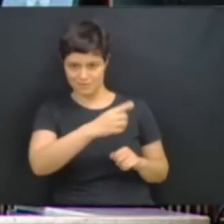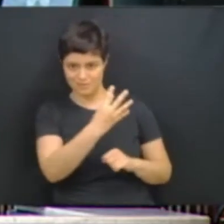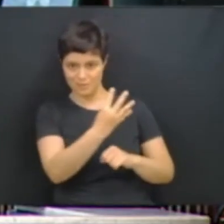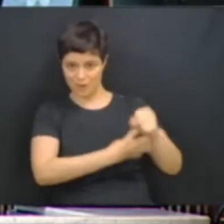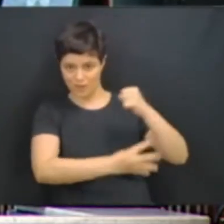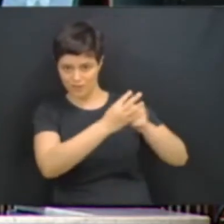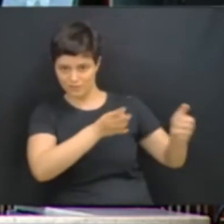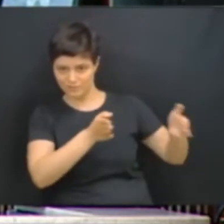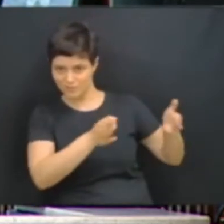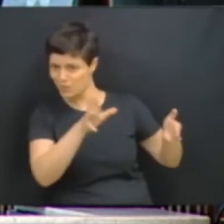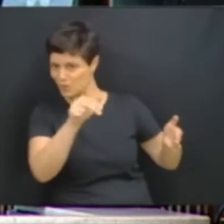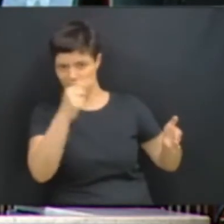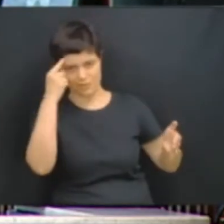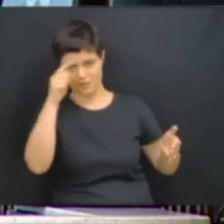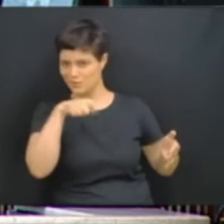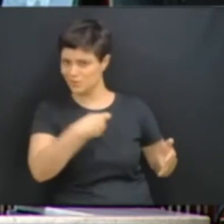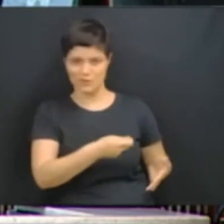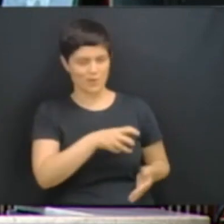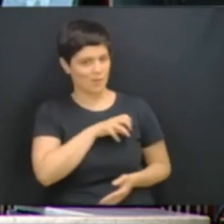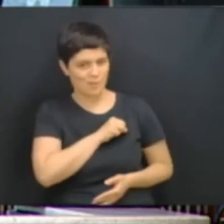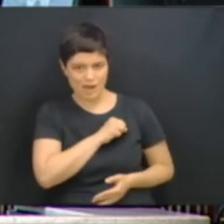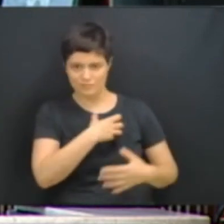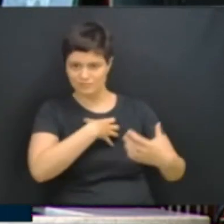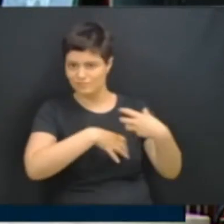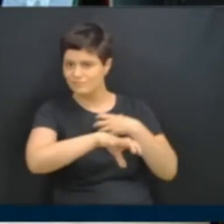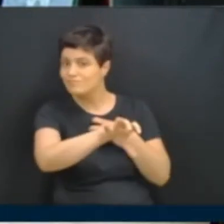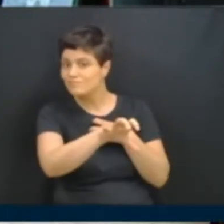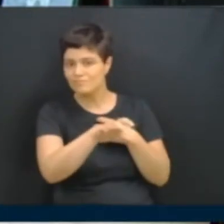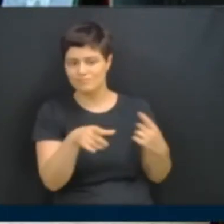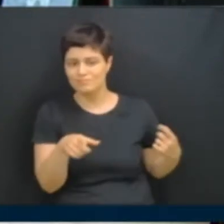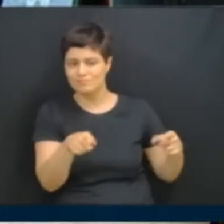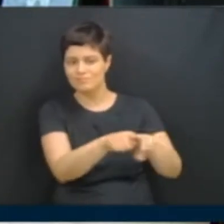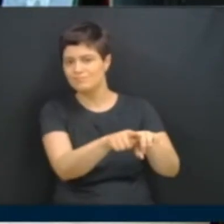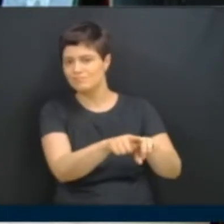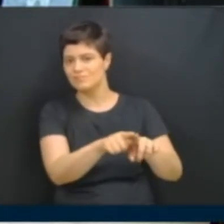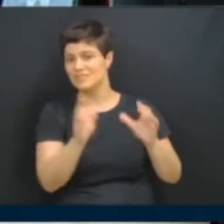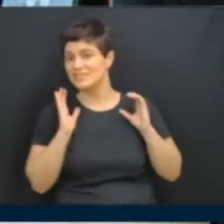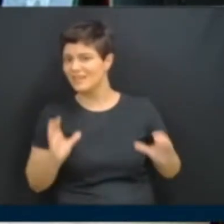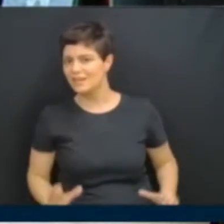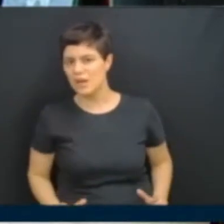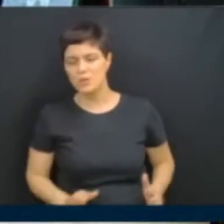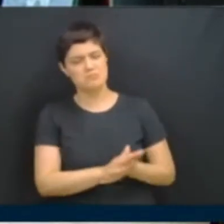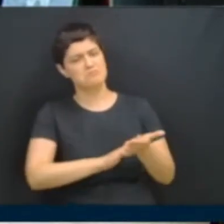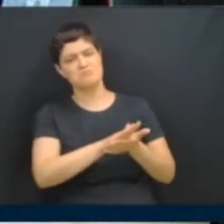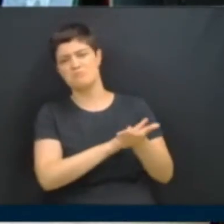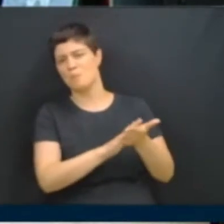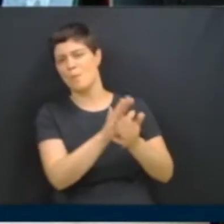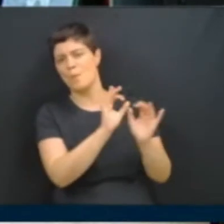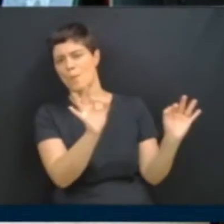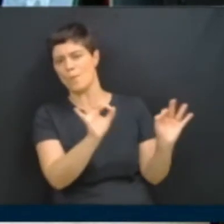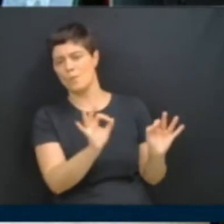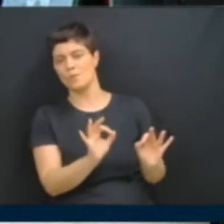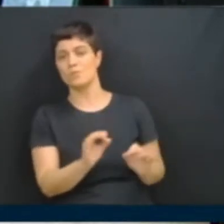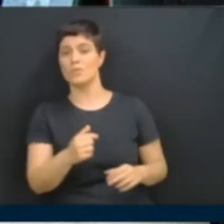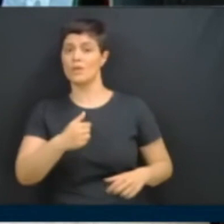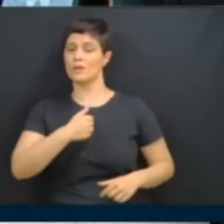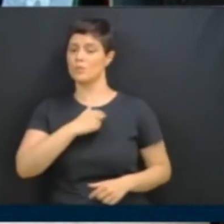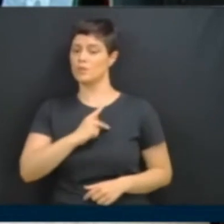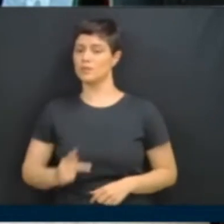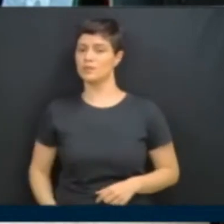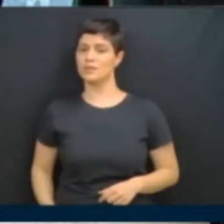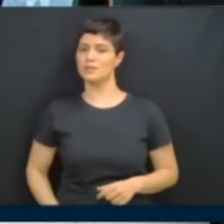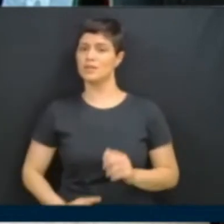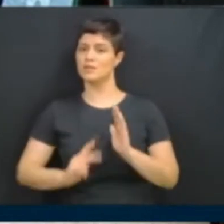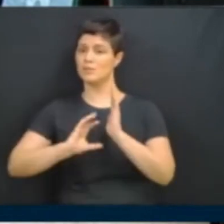anos. Vão entender o que é ser fraterno, o que é ser cidadão. E eu, como aqui presidente do partido, do presidente